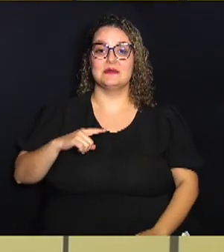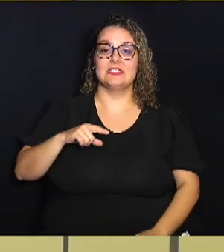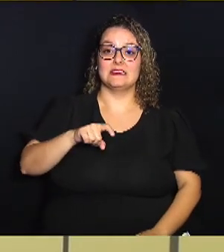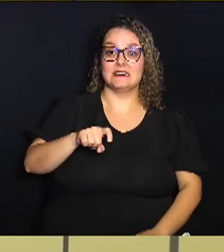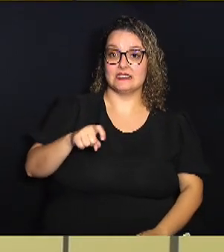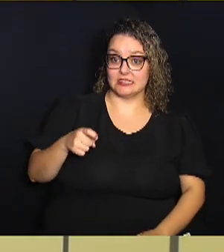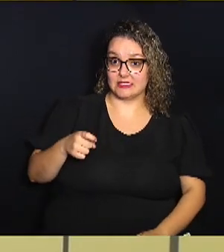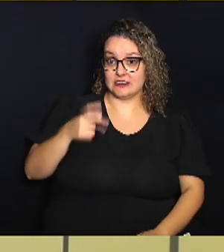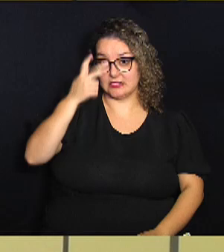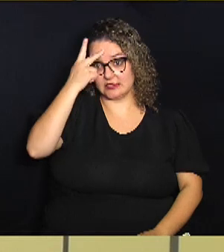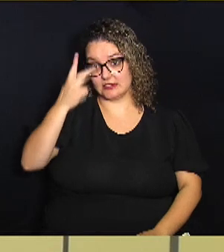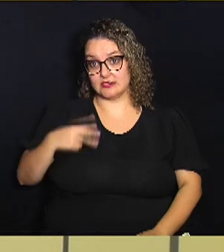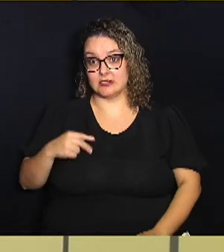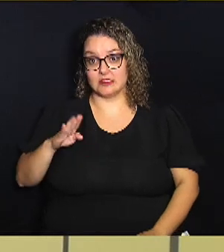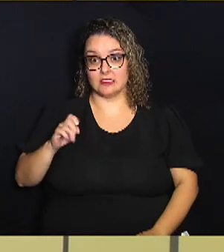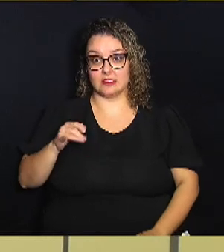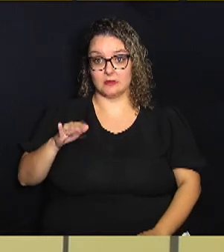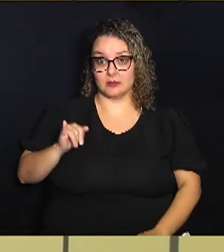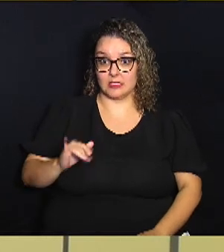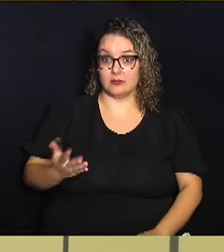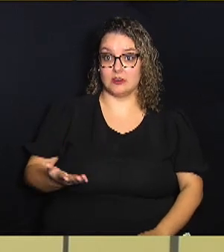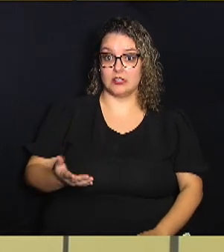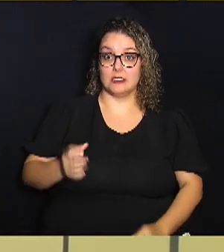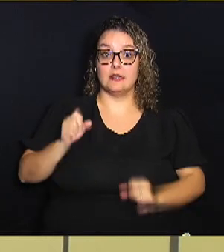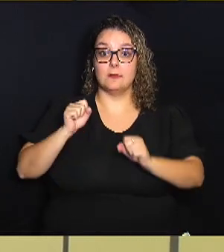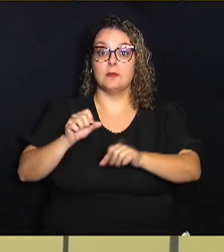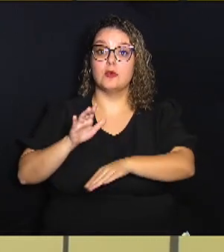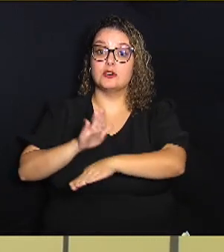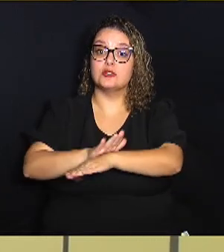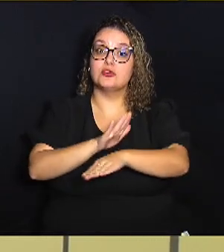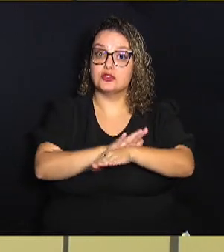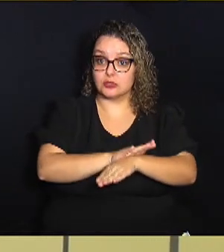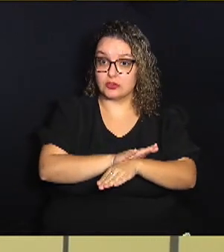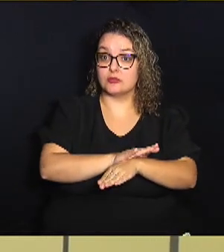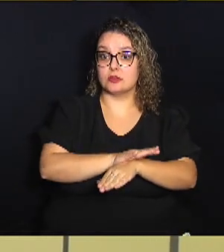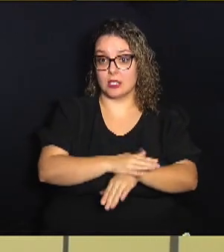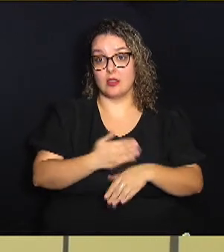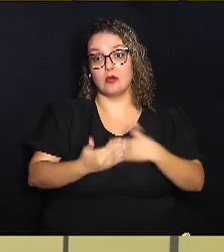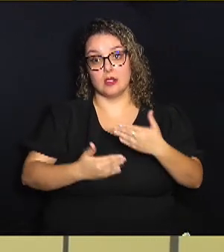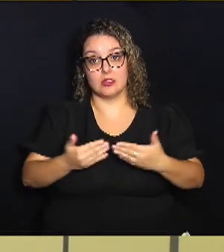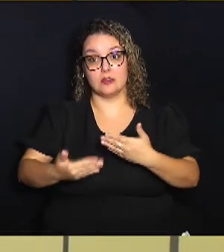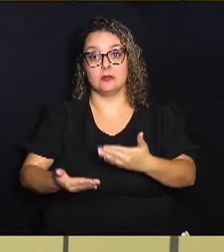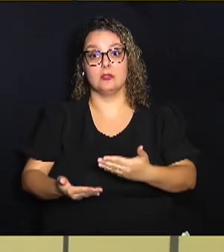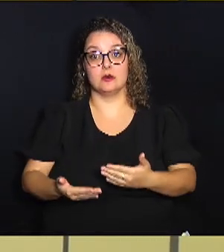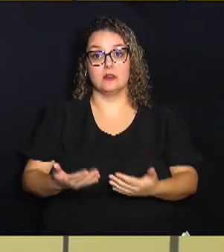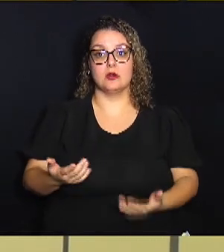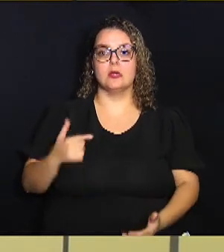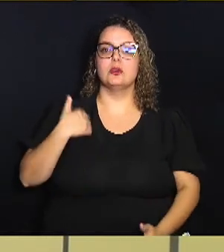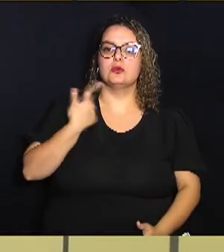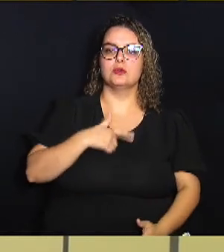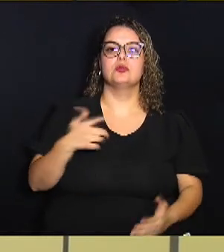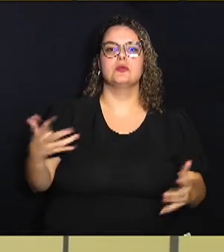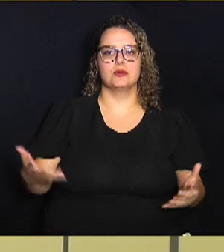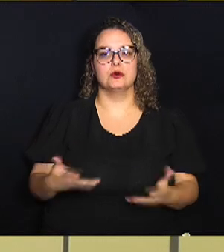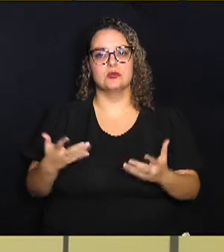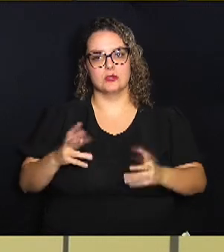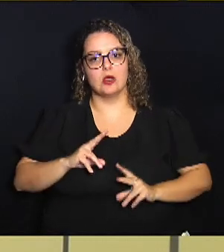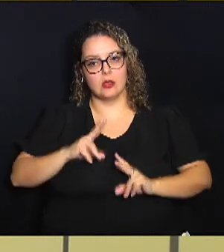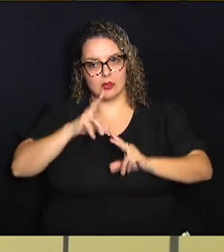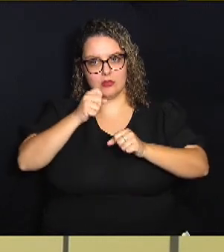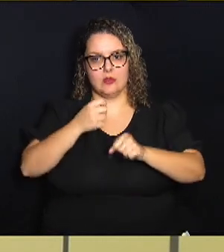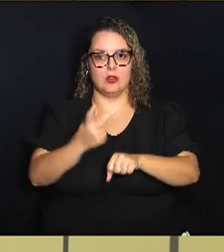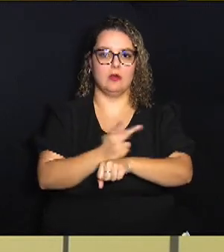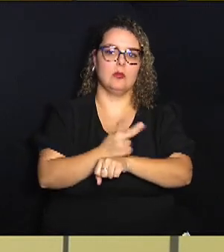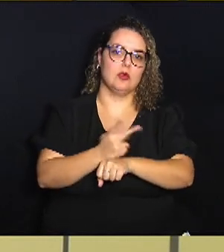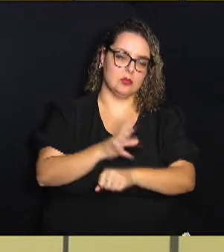a própria Baby Boomer, que ela pode contribuir muito com esse processo. Então, a gente incentiva fortemente a busca